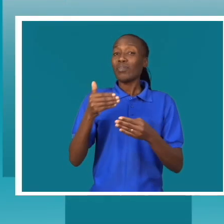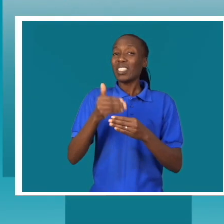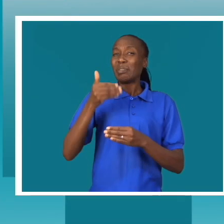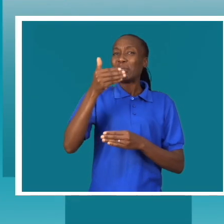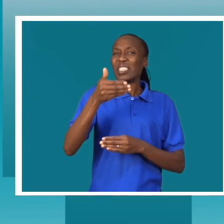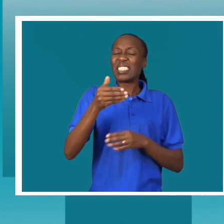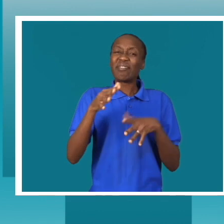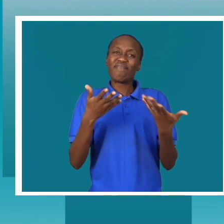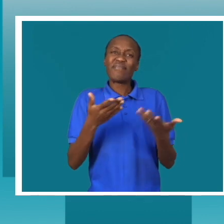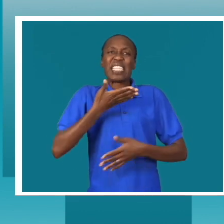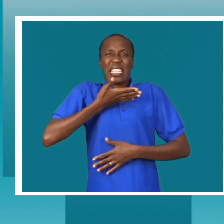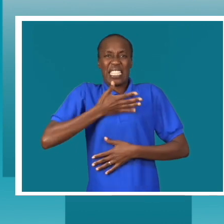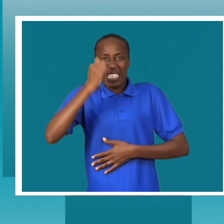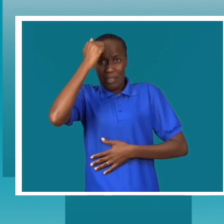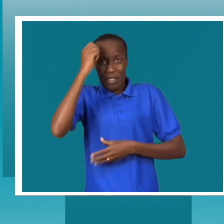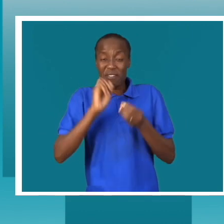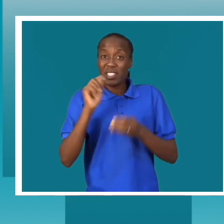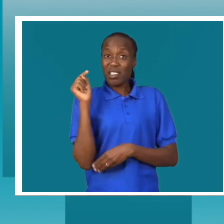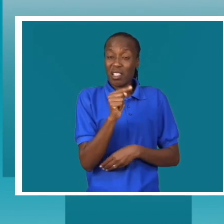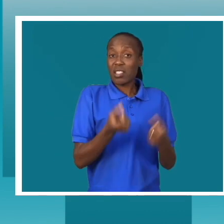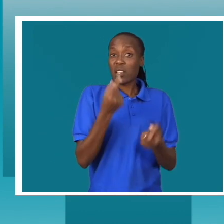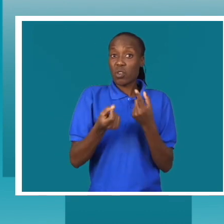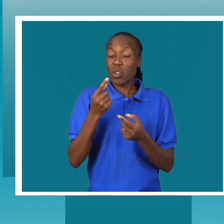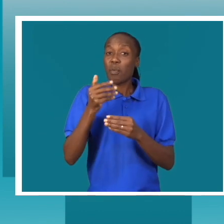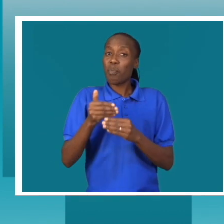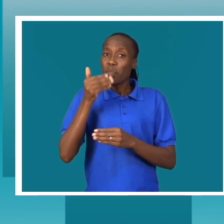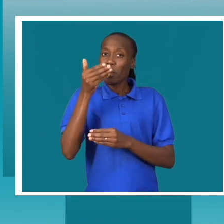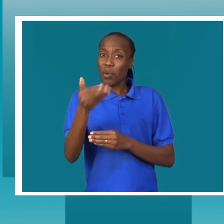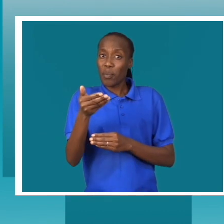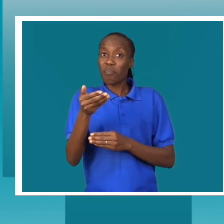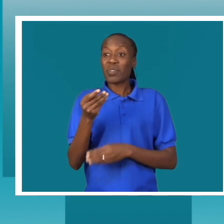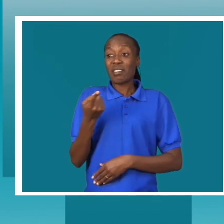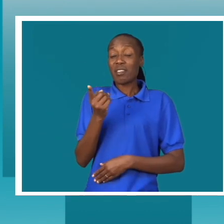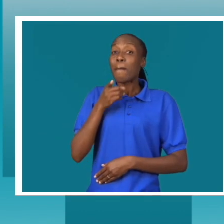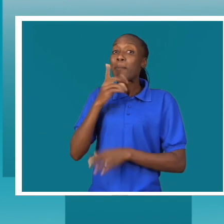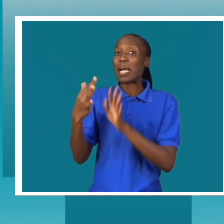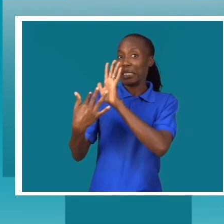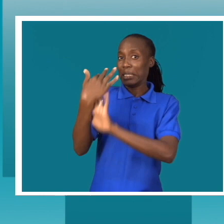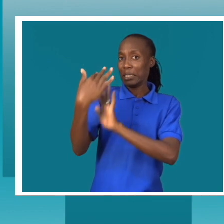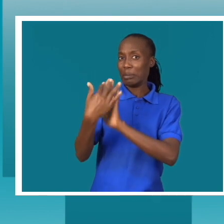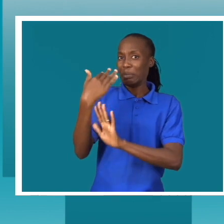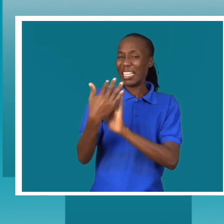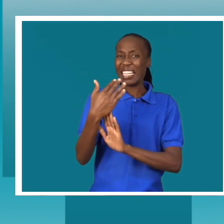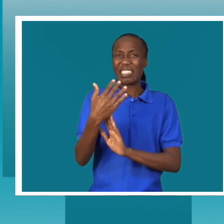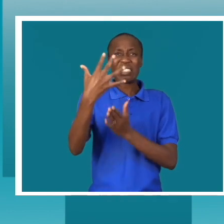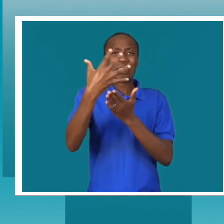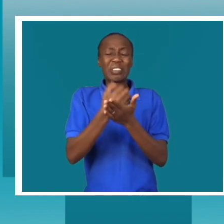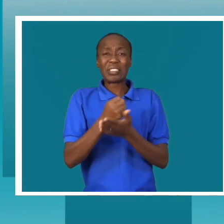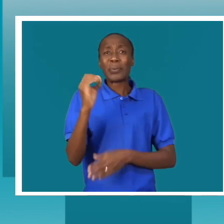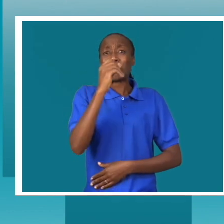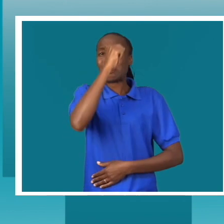Ficamos curiosos em fazer tais copos. Tentamos sem sucesso seguir a orientação do nosso